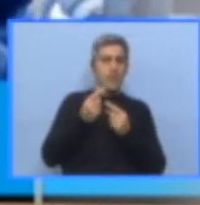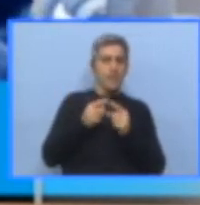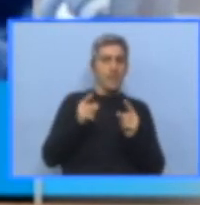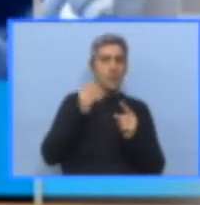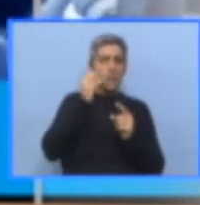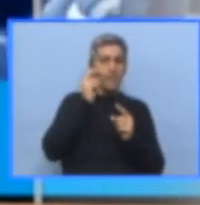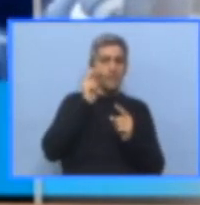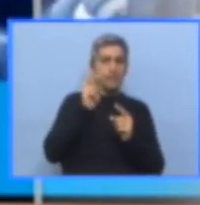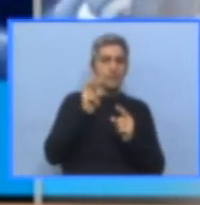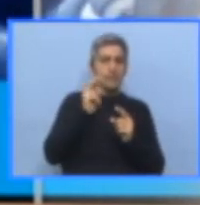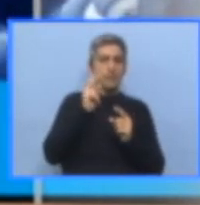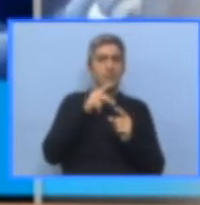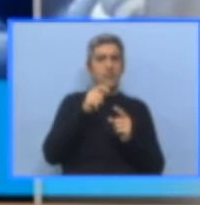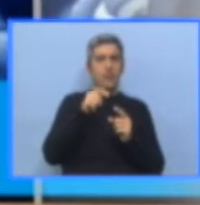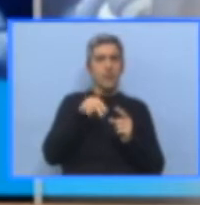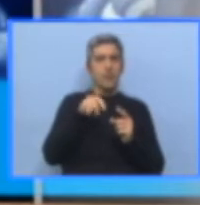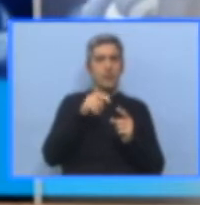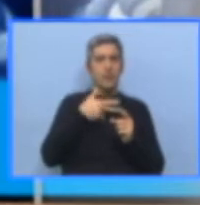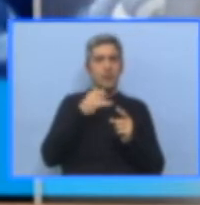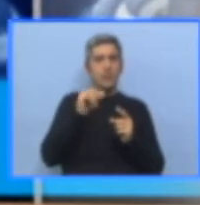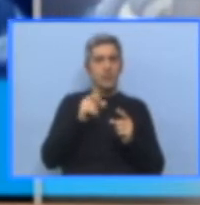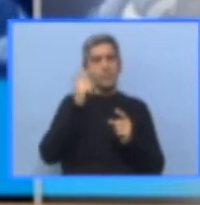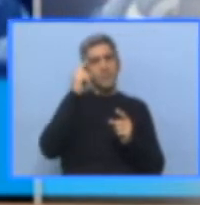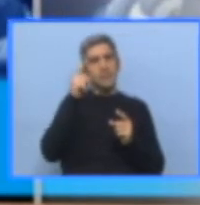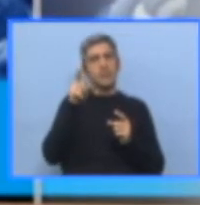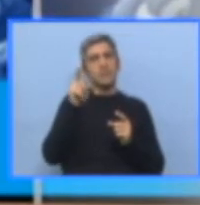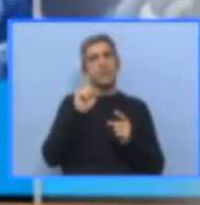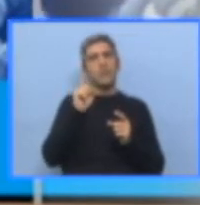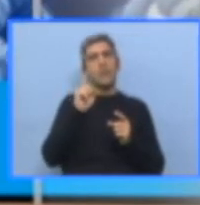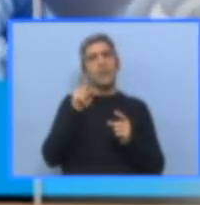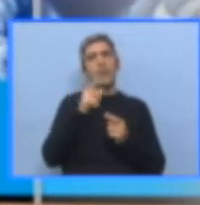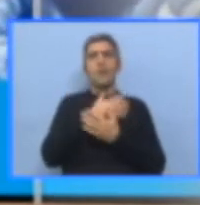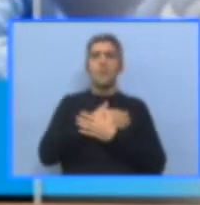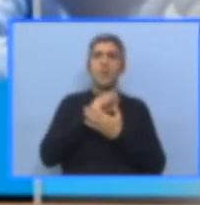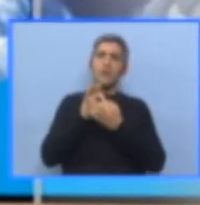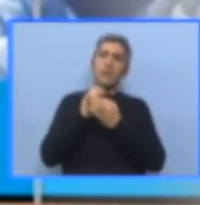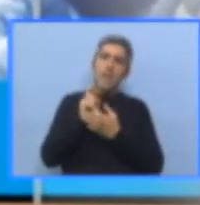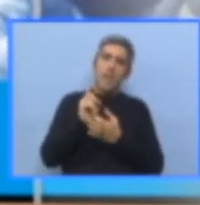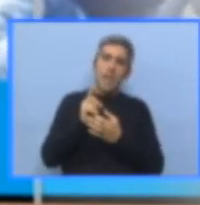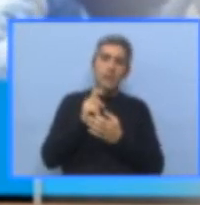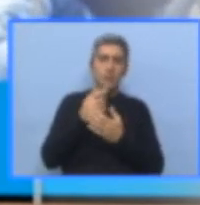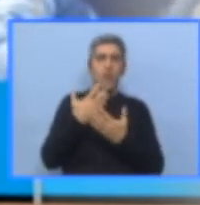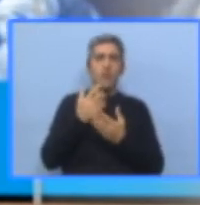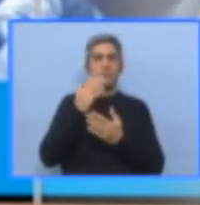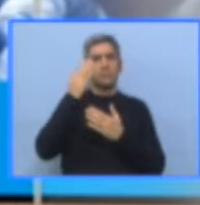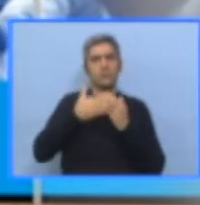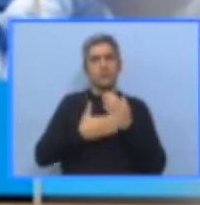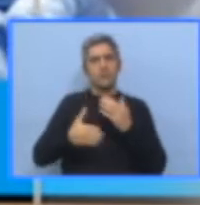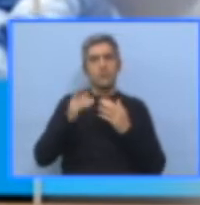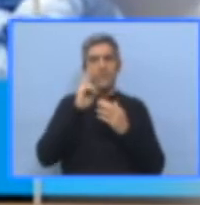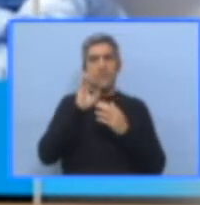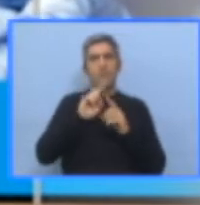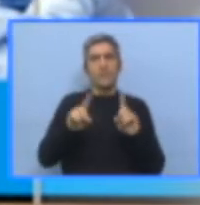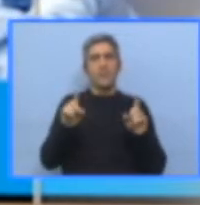diferente como olhava para Kennedy e que nunca viu Kennedy como uma fonte, mas como um amigo, e a maneira diferente como olha para